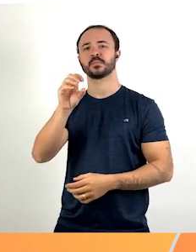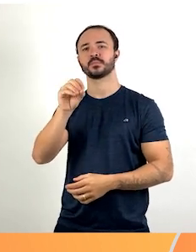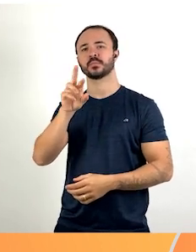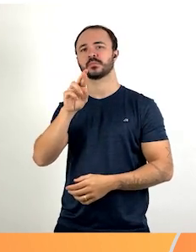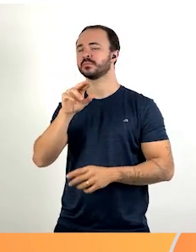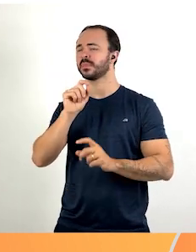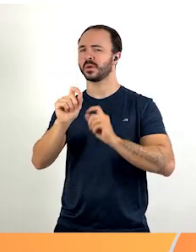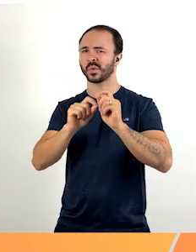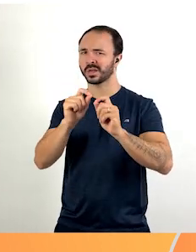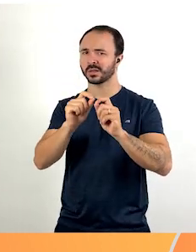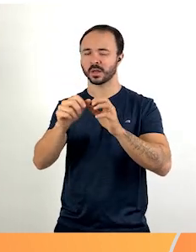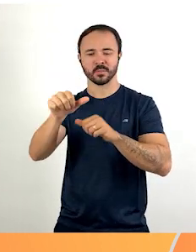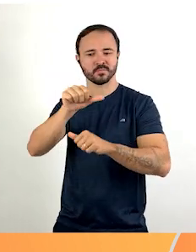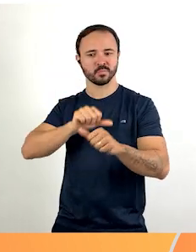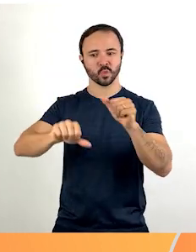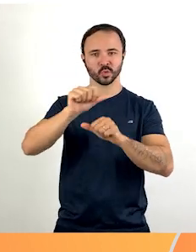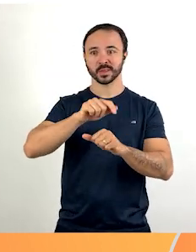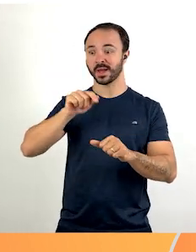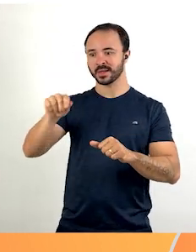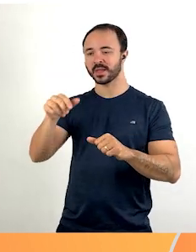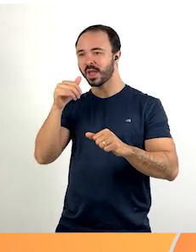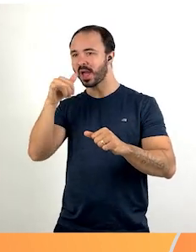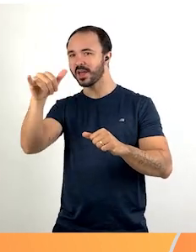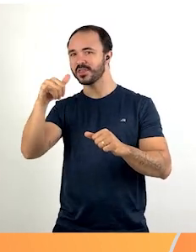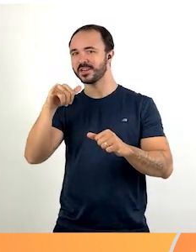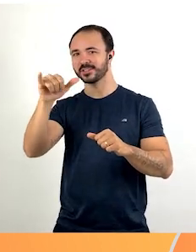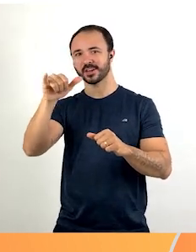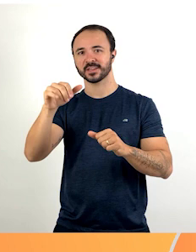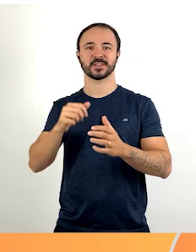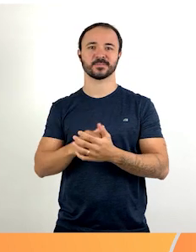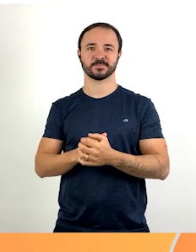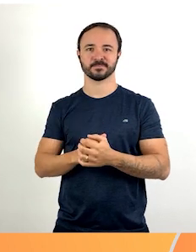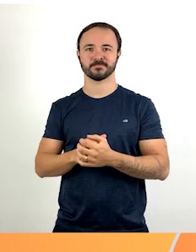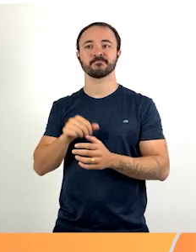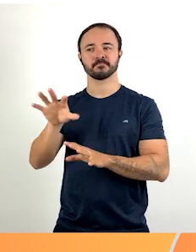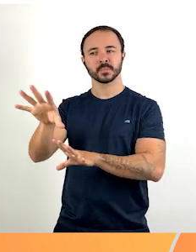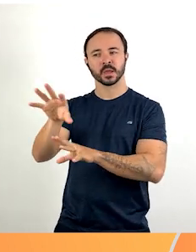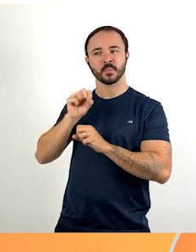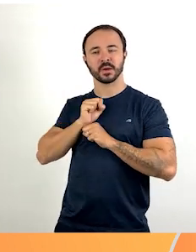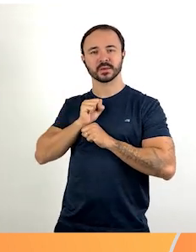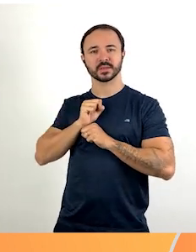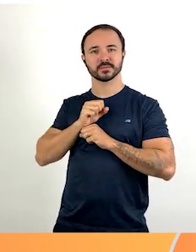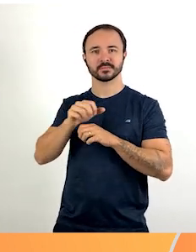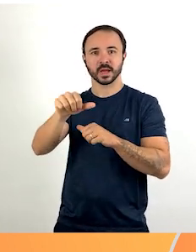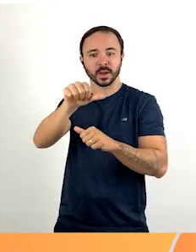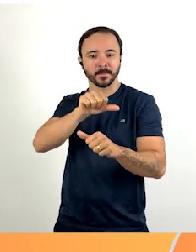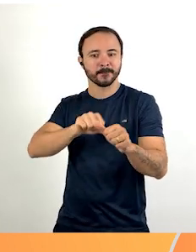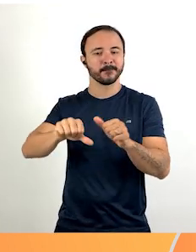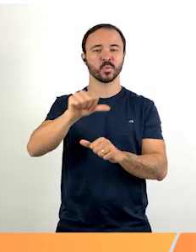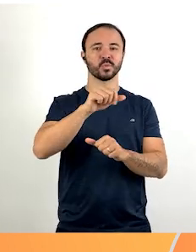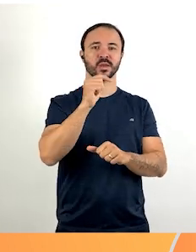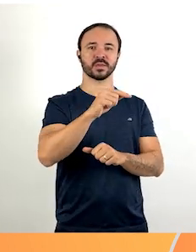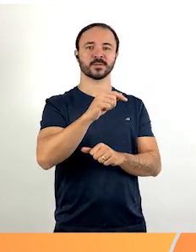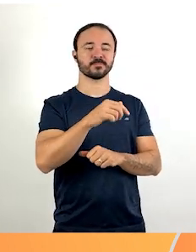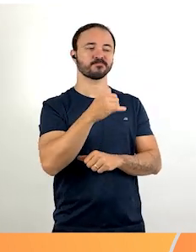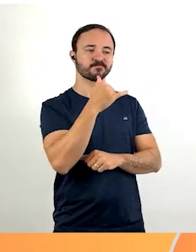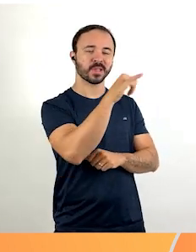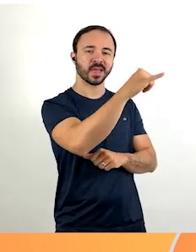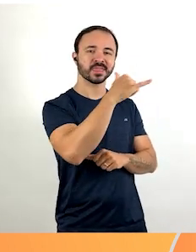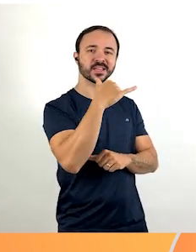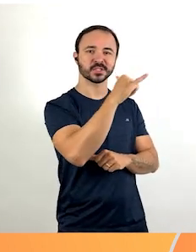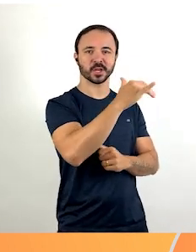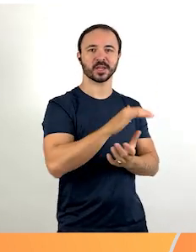a energia em qualquer tipo de energia que ele recebe em energia elétrica, ou seja,